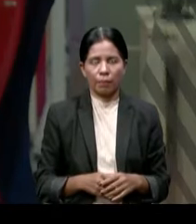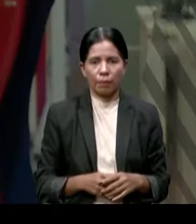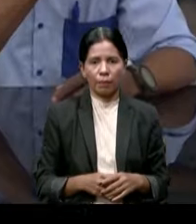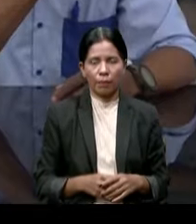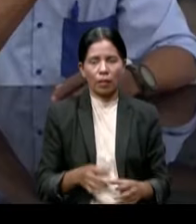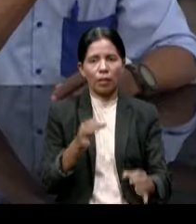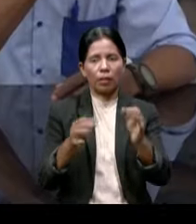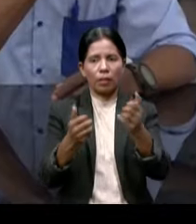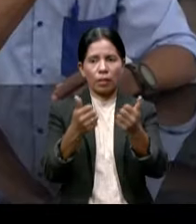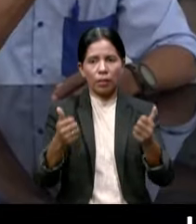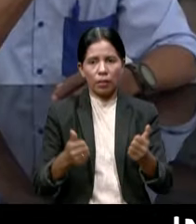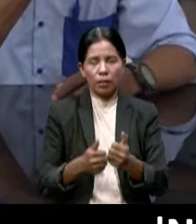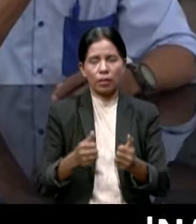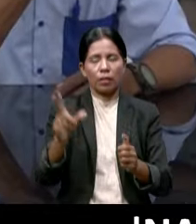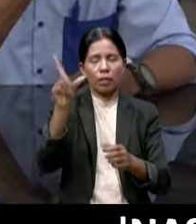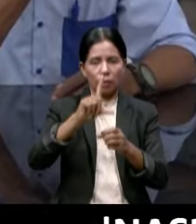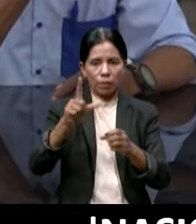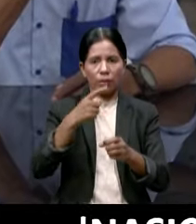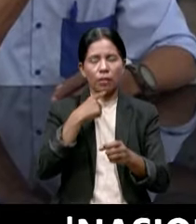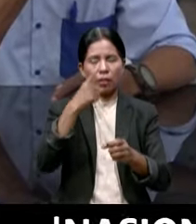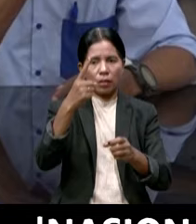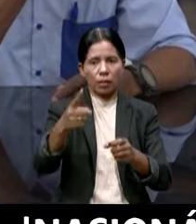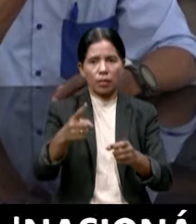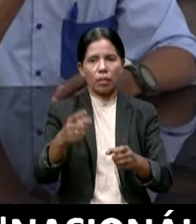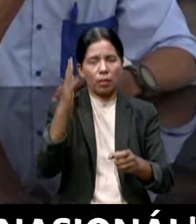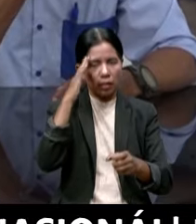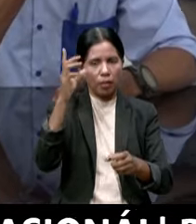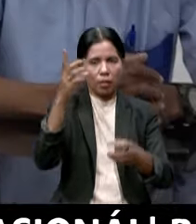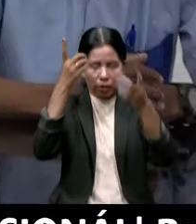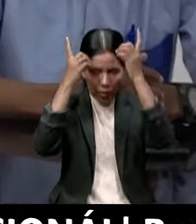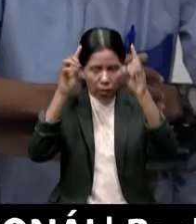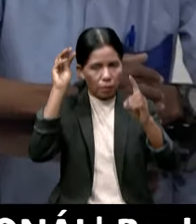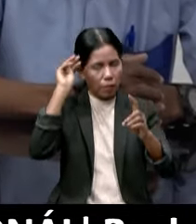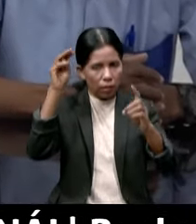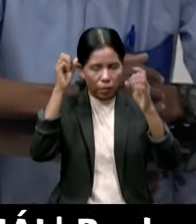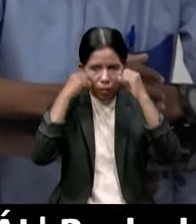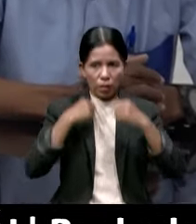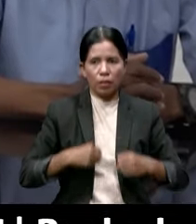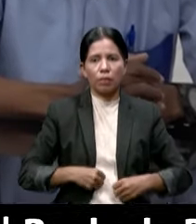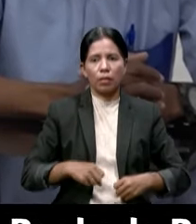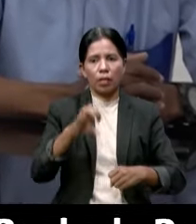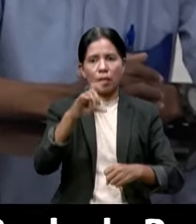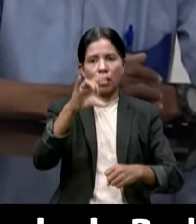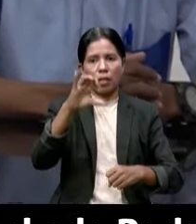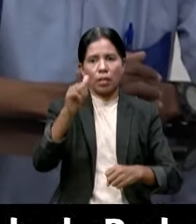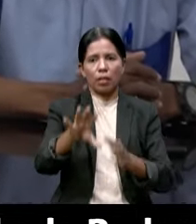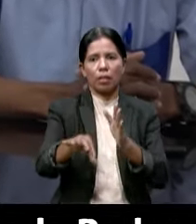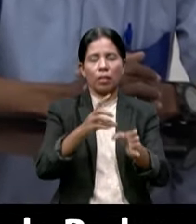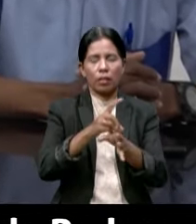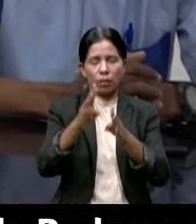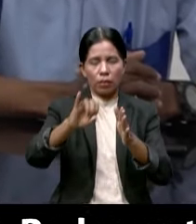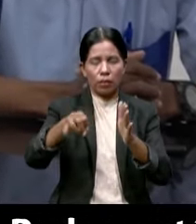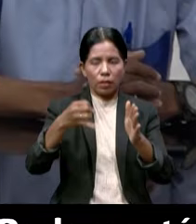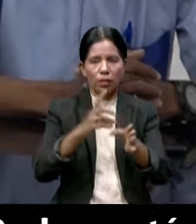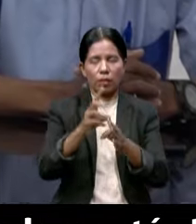Mas que a Associação Cientista Laboratório Médico Timor-Leste considera a decisão ministra Saúde Elia dos Reis Amaral de nomear diretor-geral no diretor